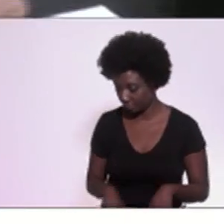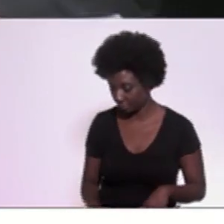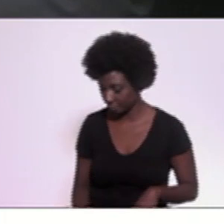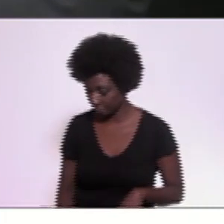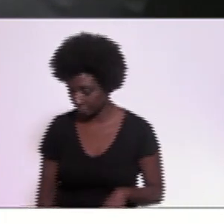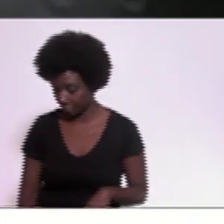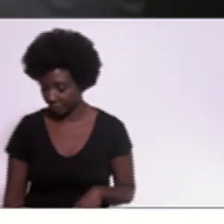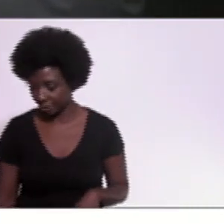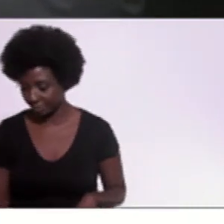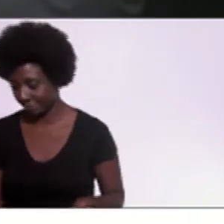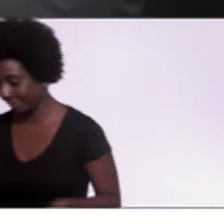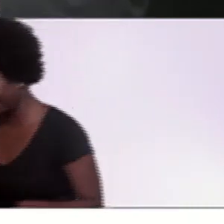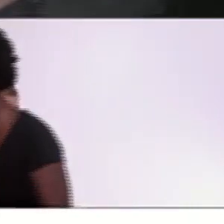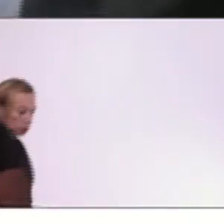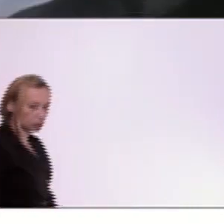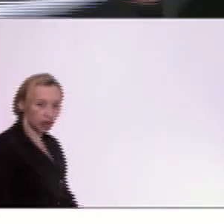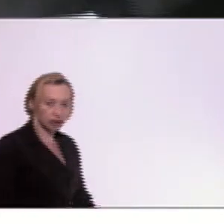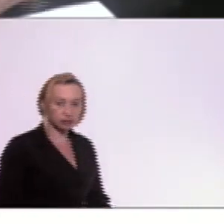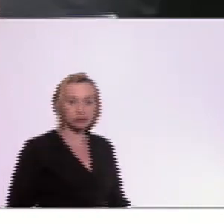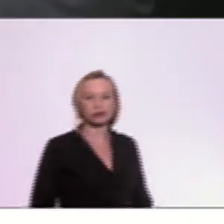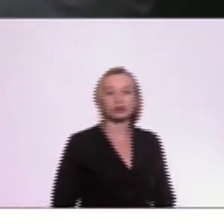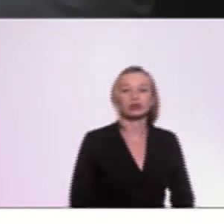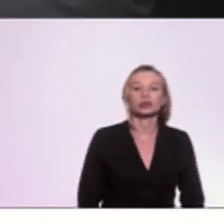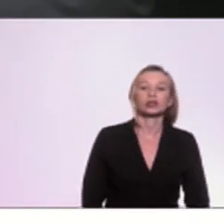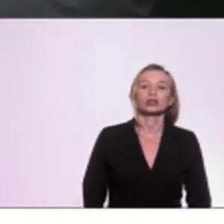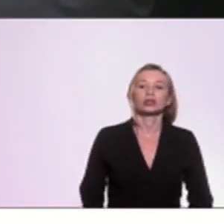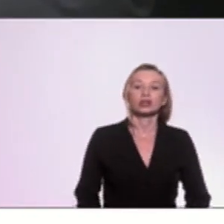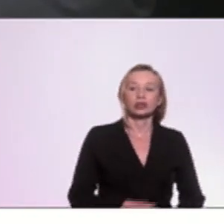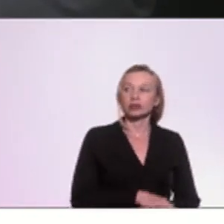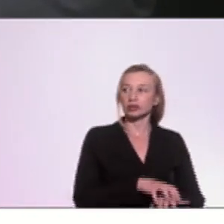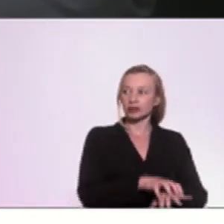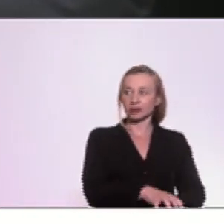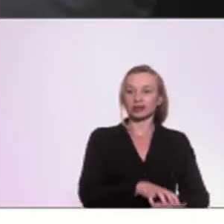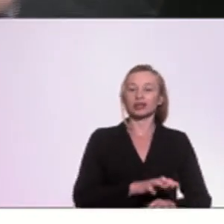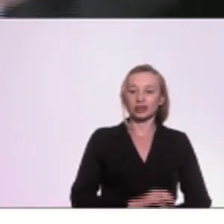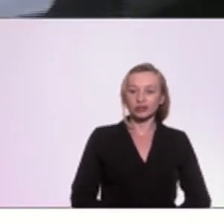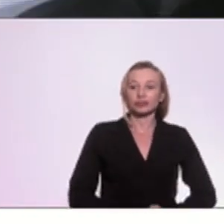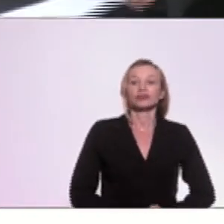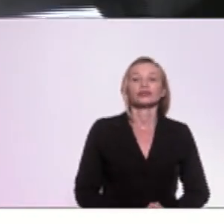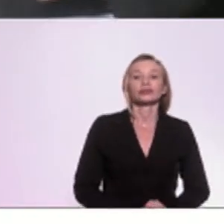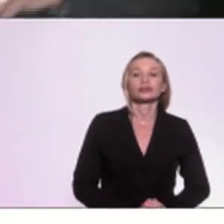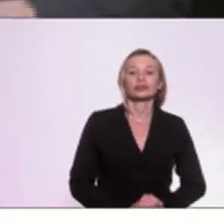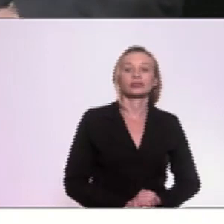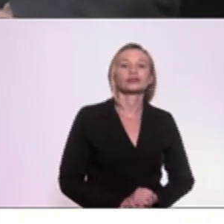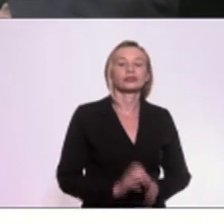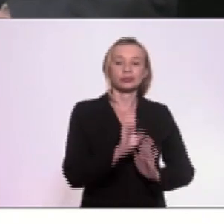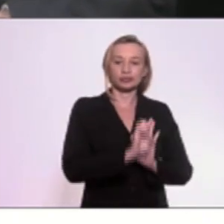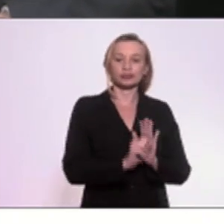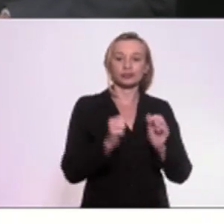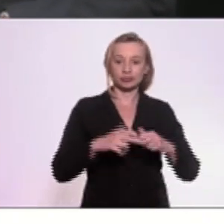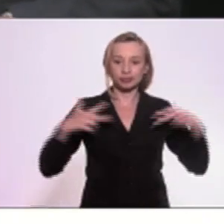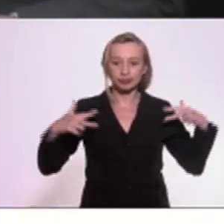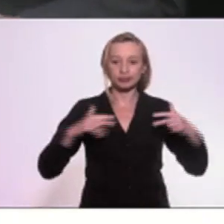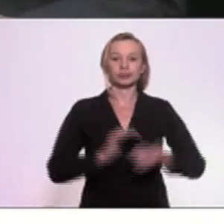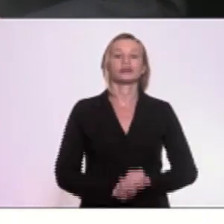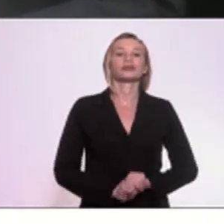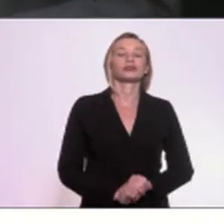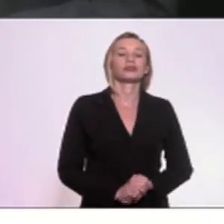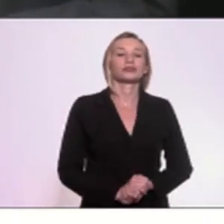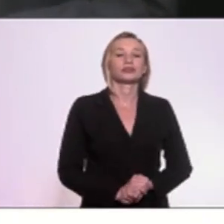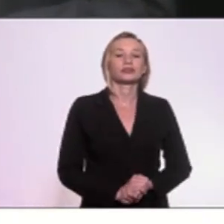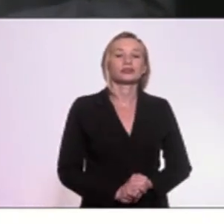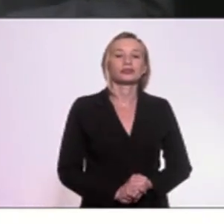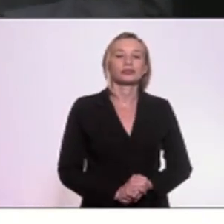de pareceres das comissões de Constituição e Justiça, de Transporte, Economia, Indústria e Comércio, às emendas de plenário. Para emitir parecer